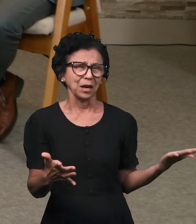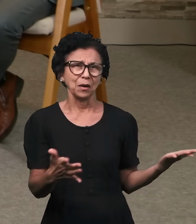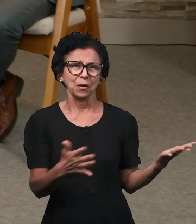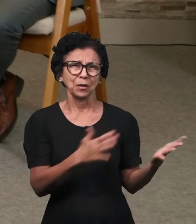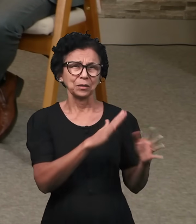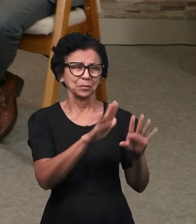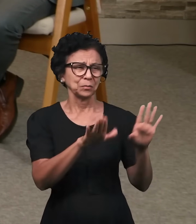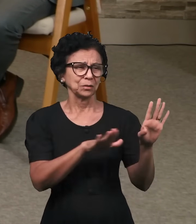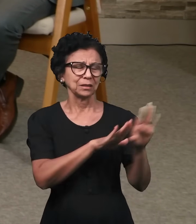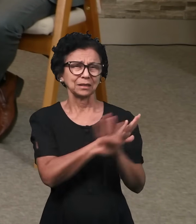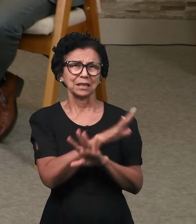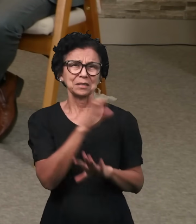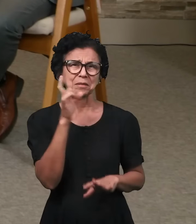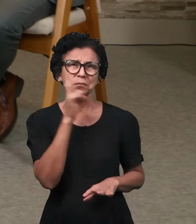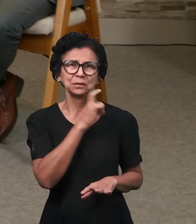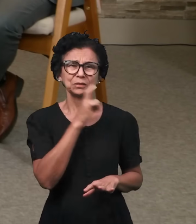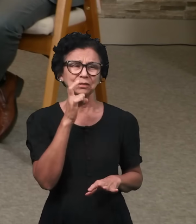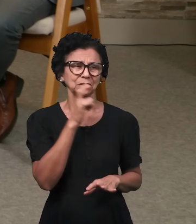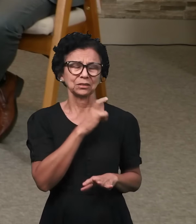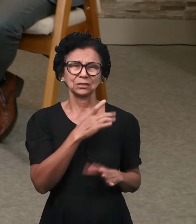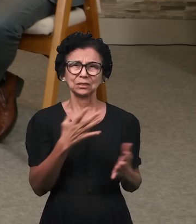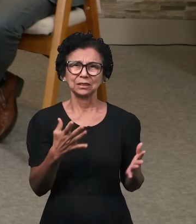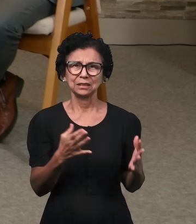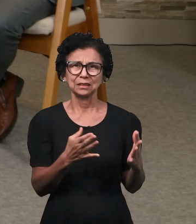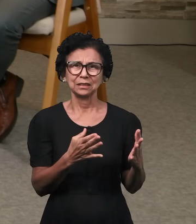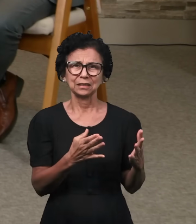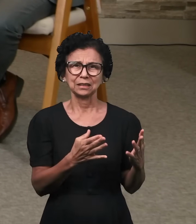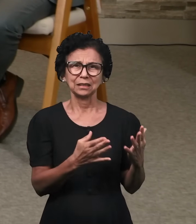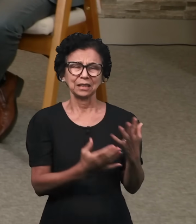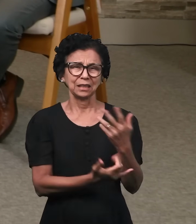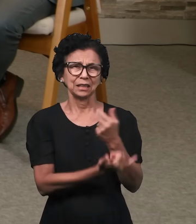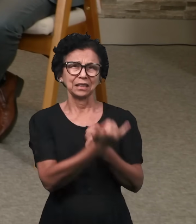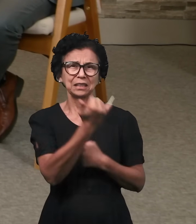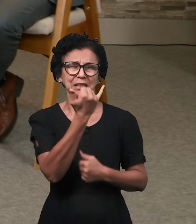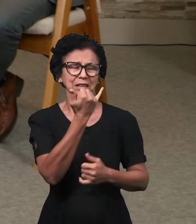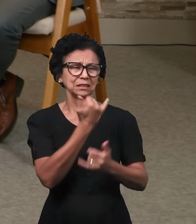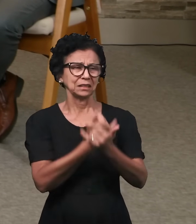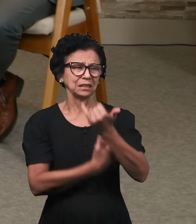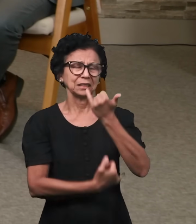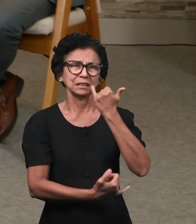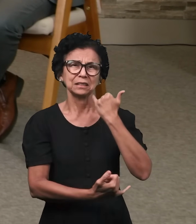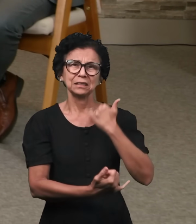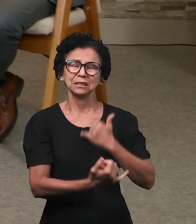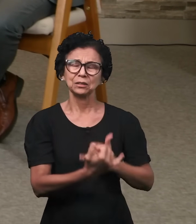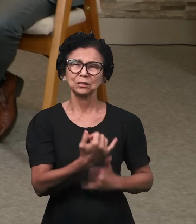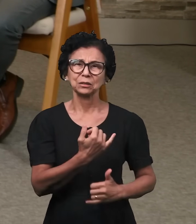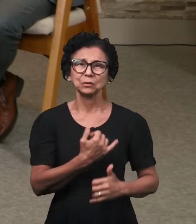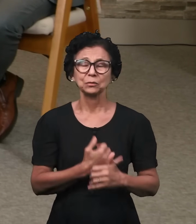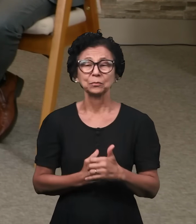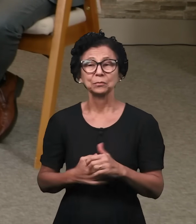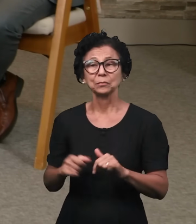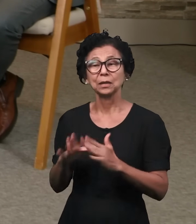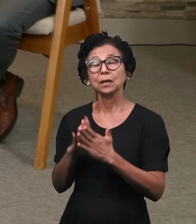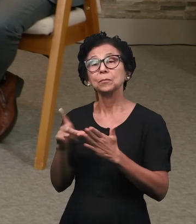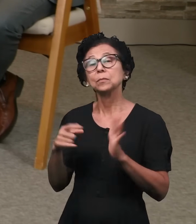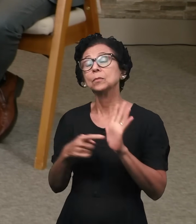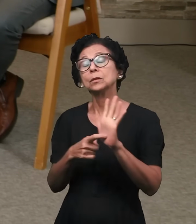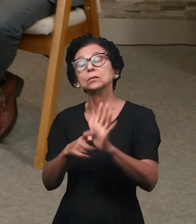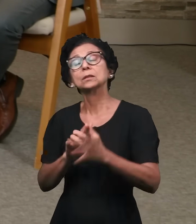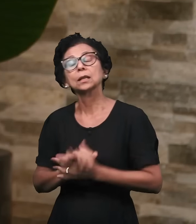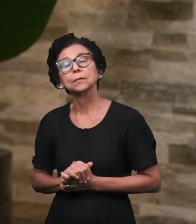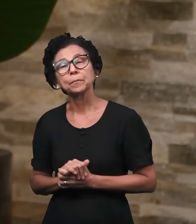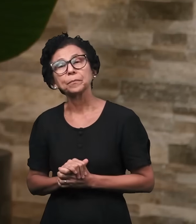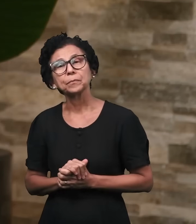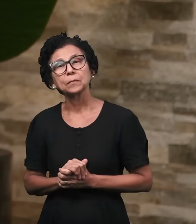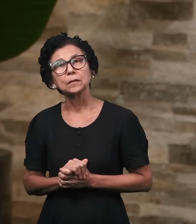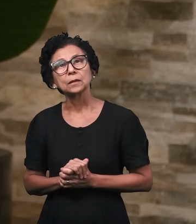todas as coisas, passa a saber que o servo dá o seu fruto na estação certa. Qual que é a estação certa?